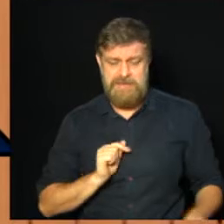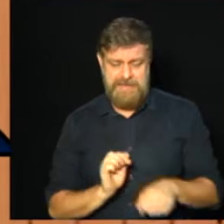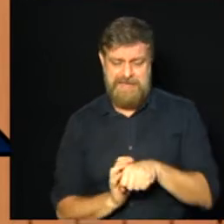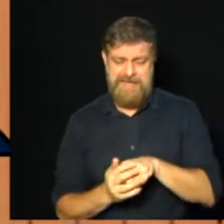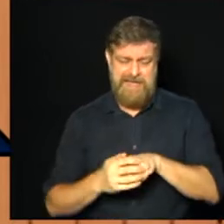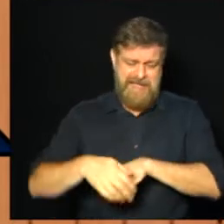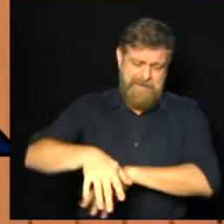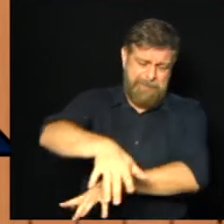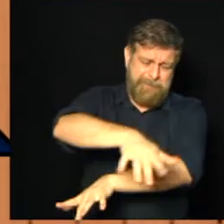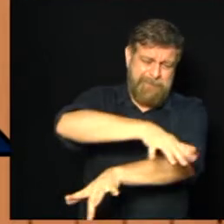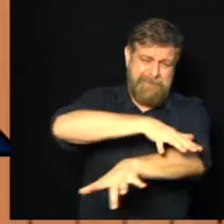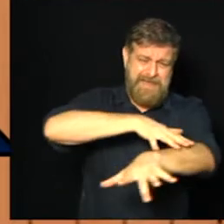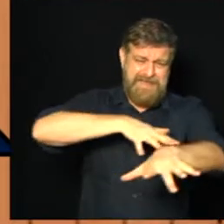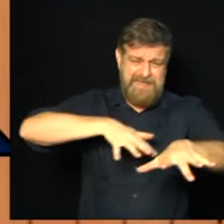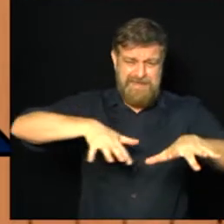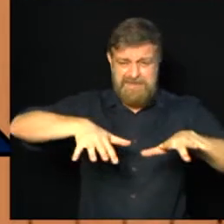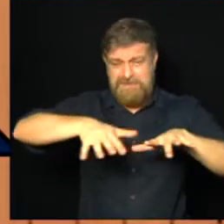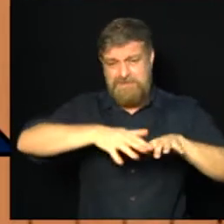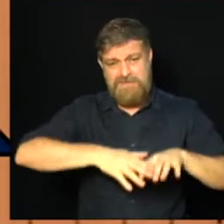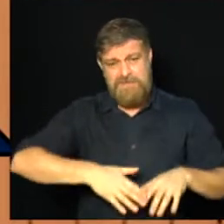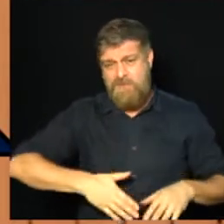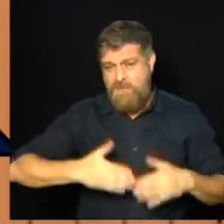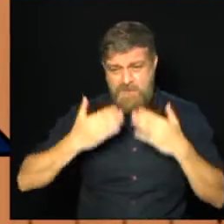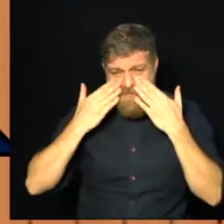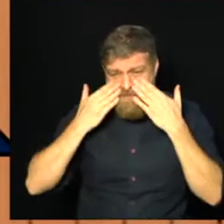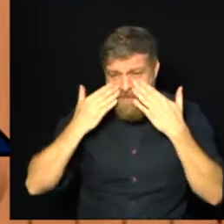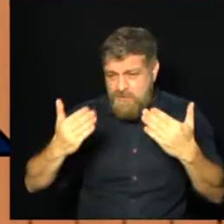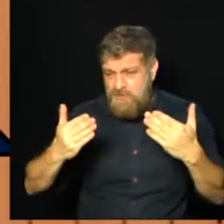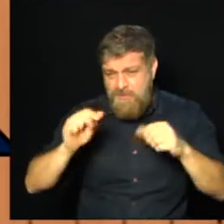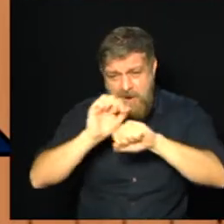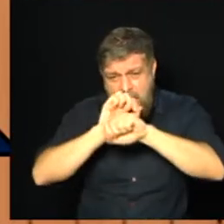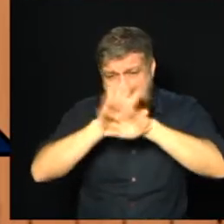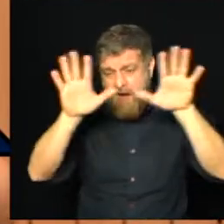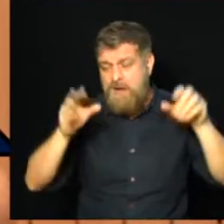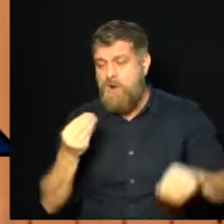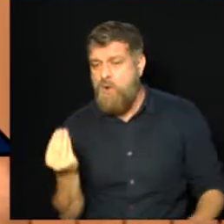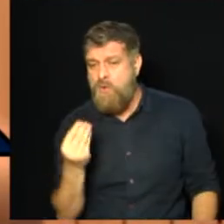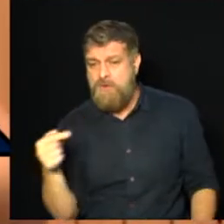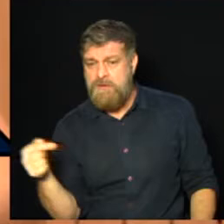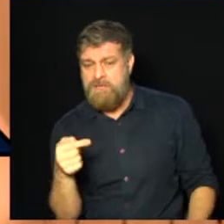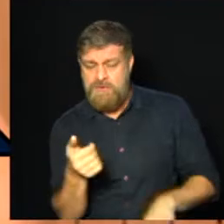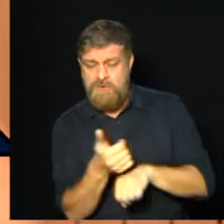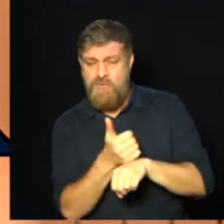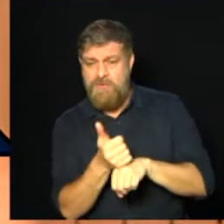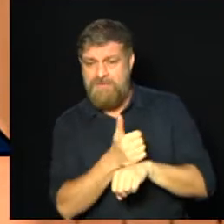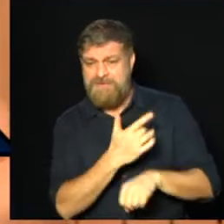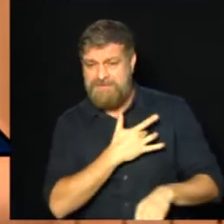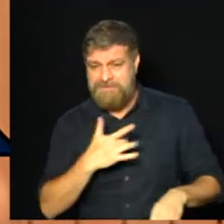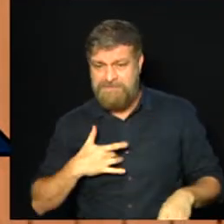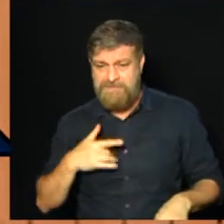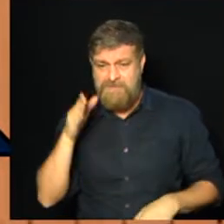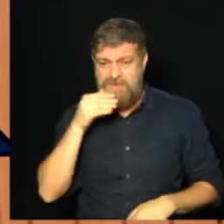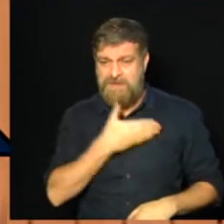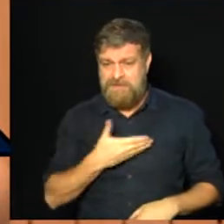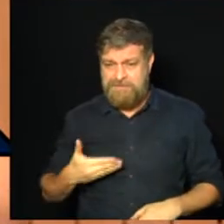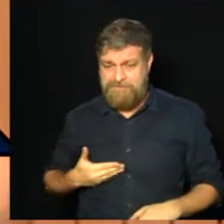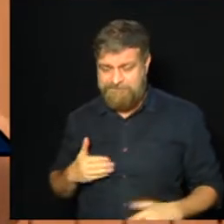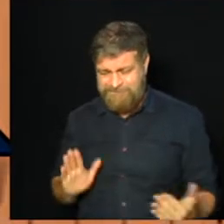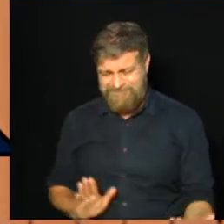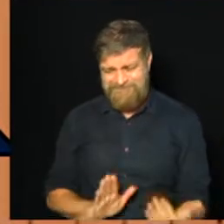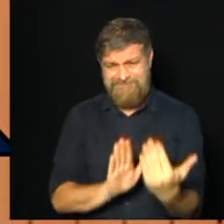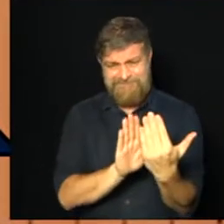que ficou evidente como os trabalhadores e, sobretudo, os servidores públicos cumpriram um